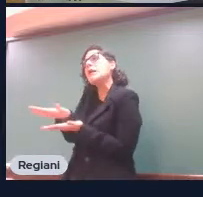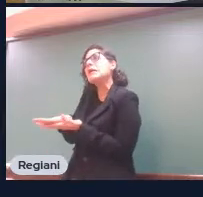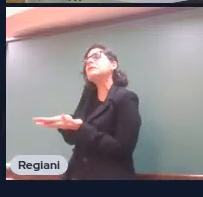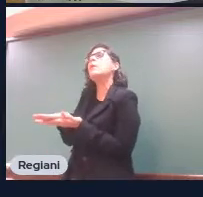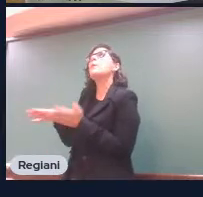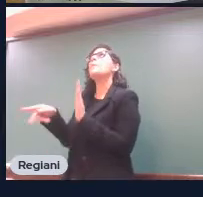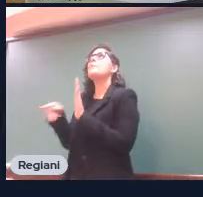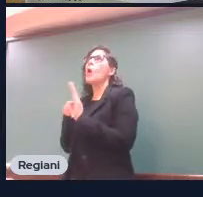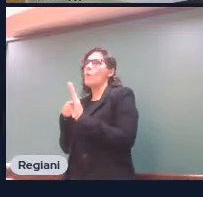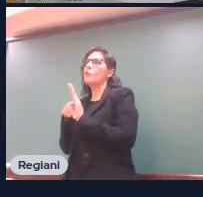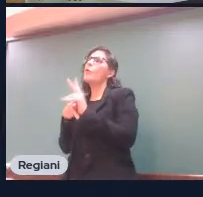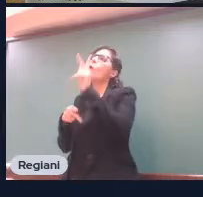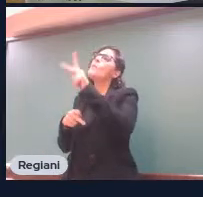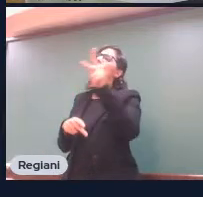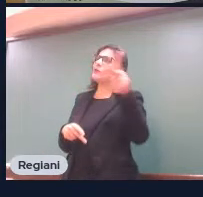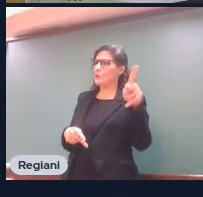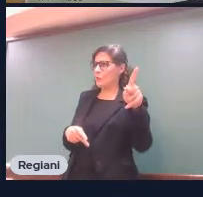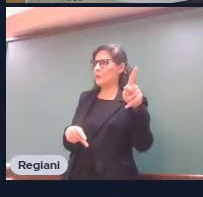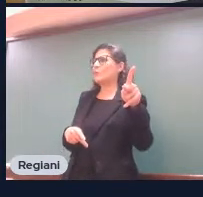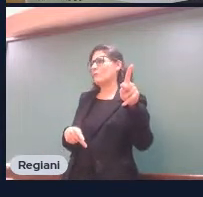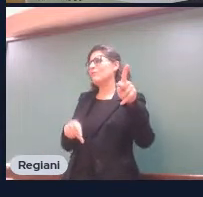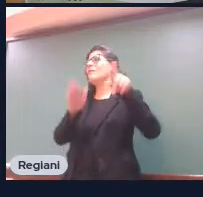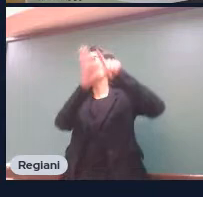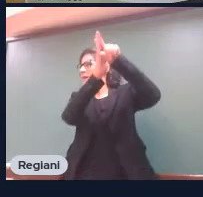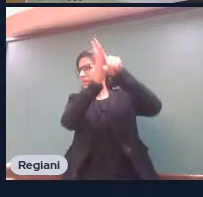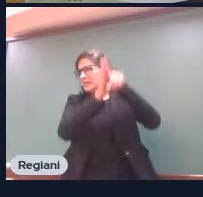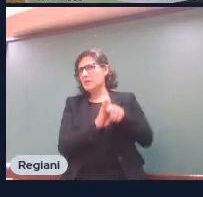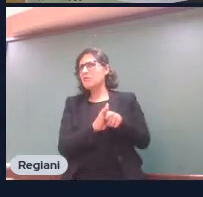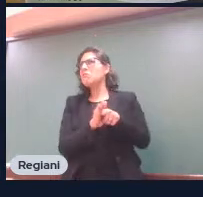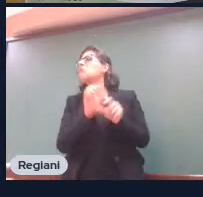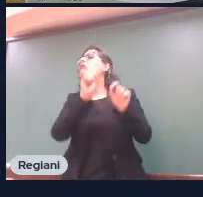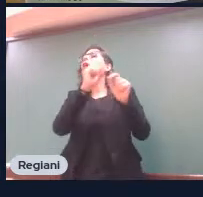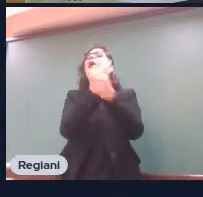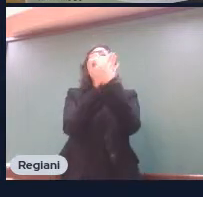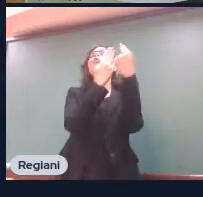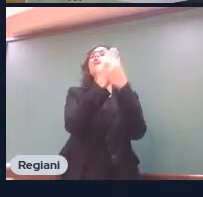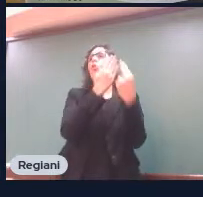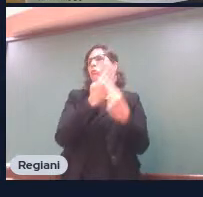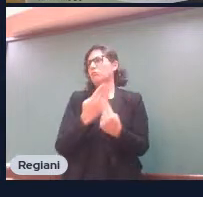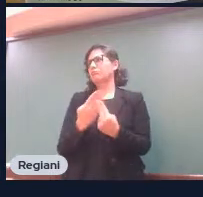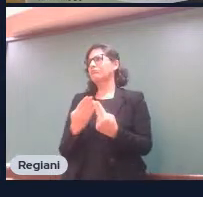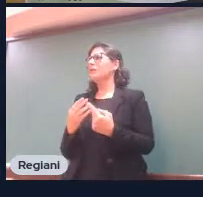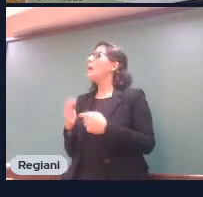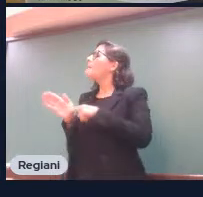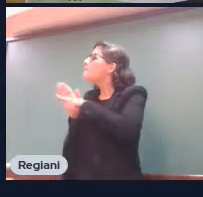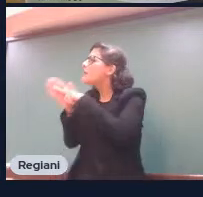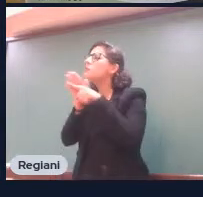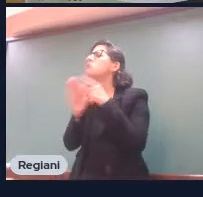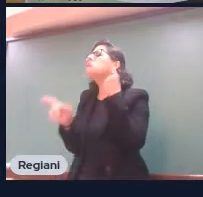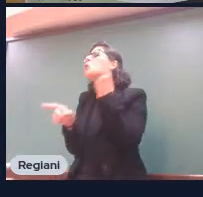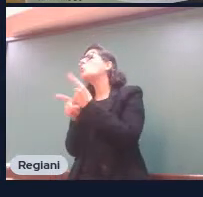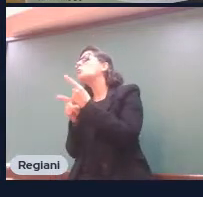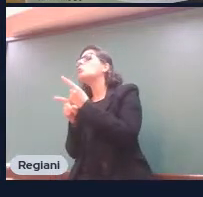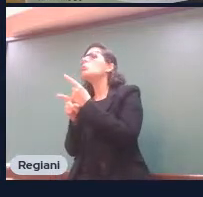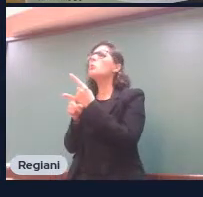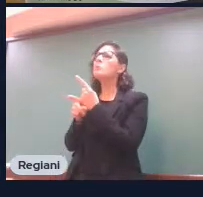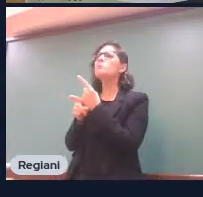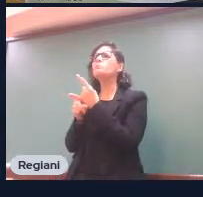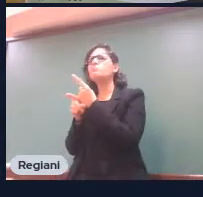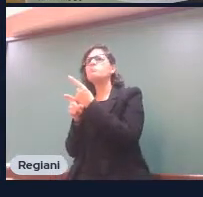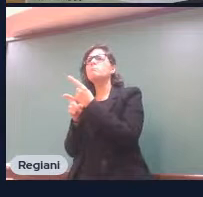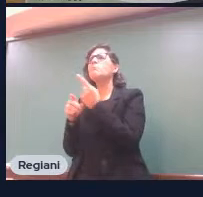dos professores, né, dos pesquisadores, tanto que ele só encontrou de uma forma